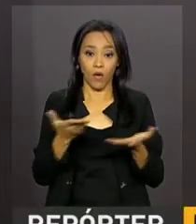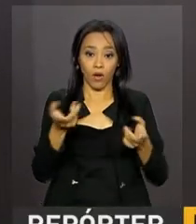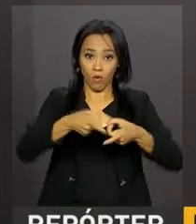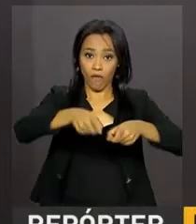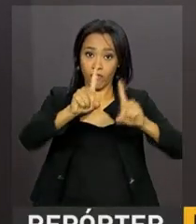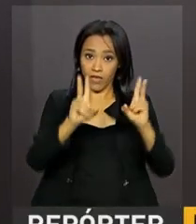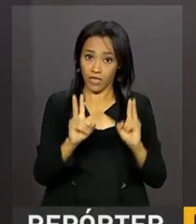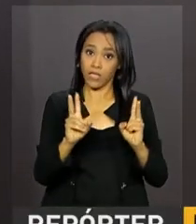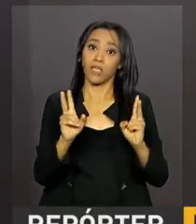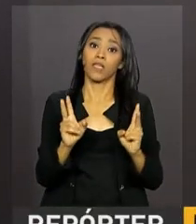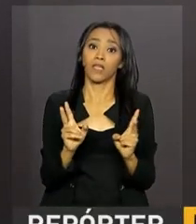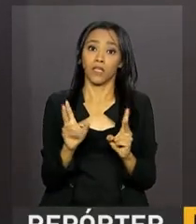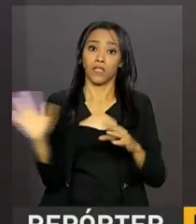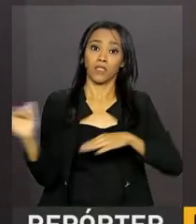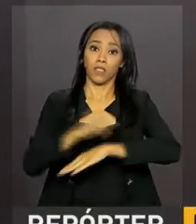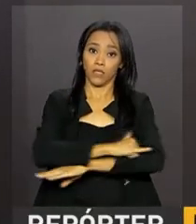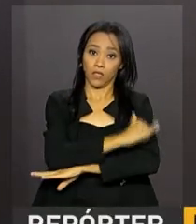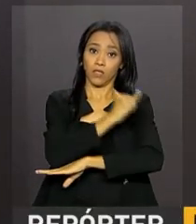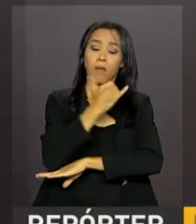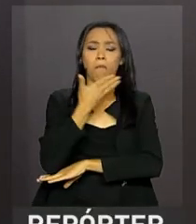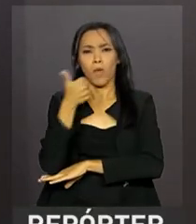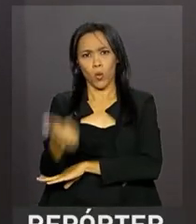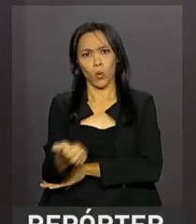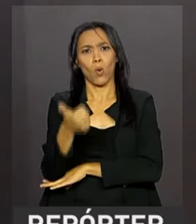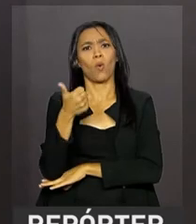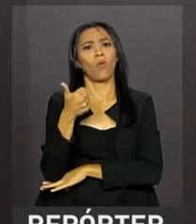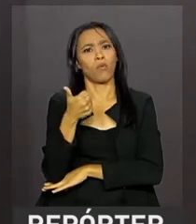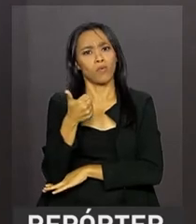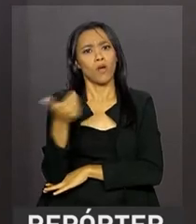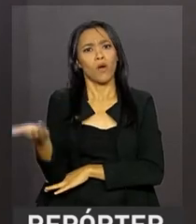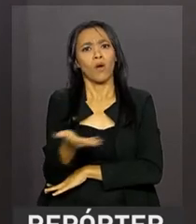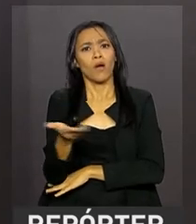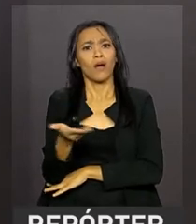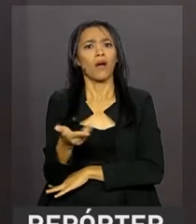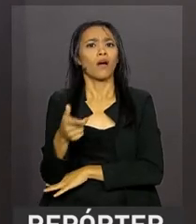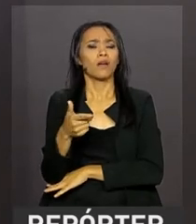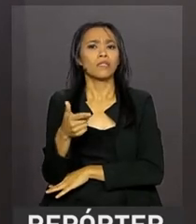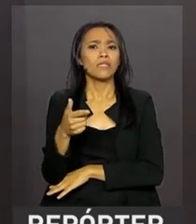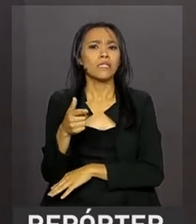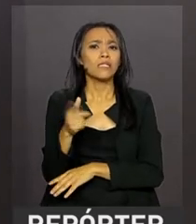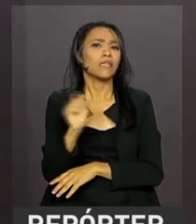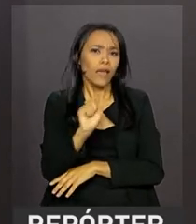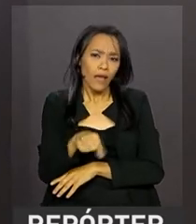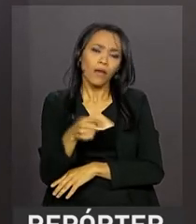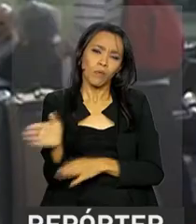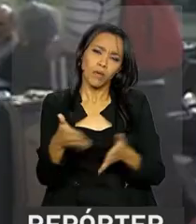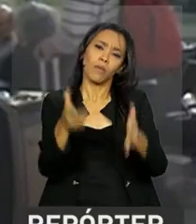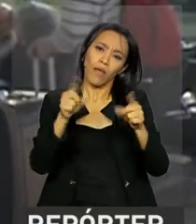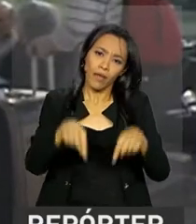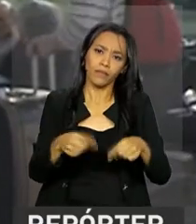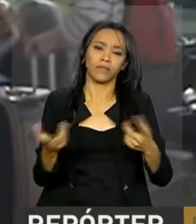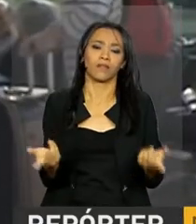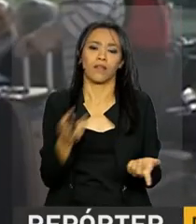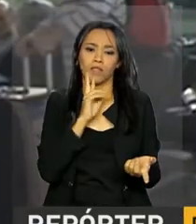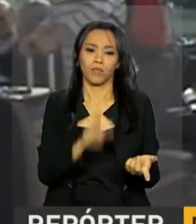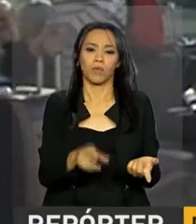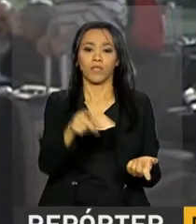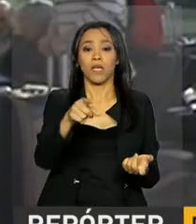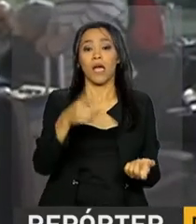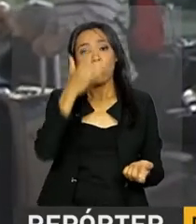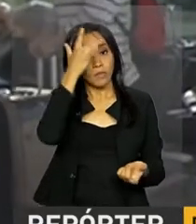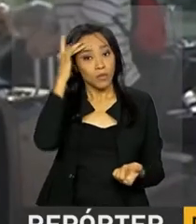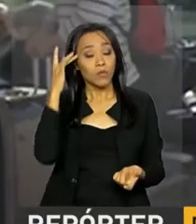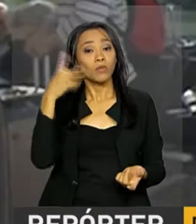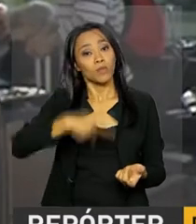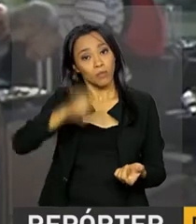demorou muito e muitas horas de hoje não estão privatizadas o caminho é privatizar o brasileiro merece ter